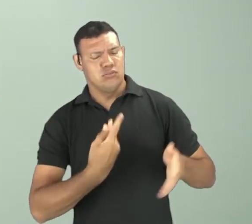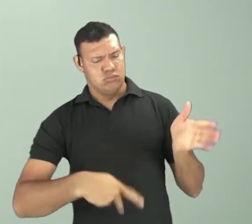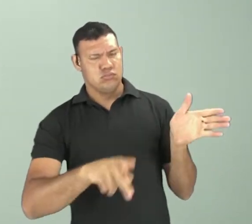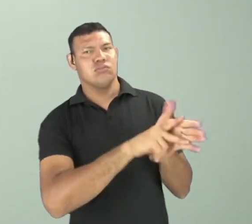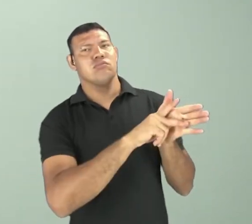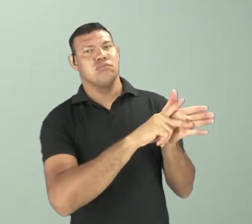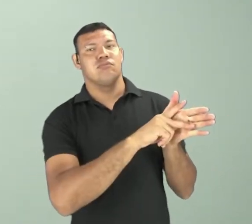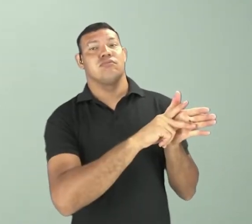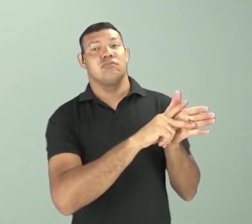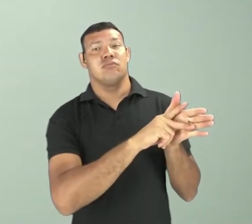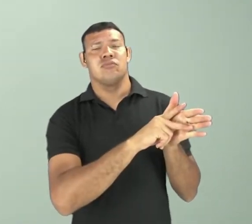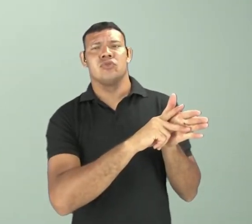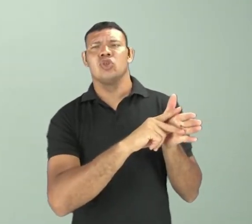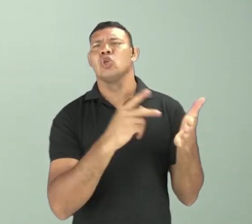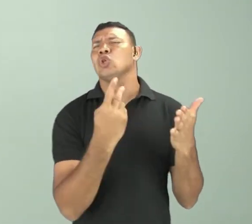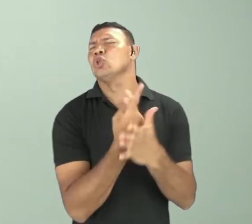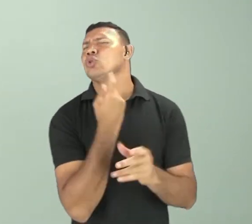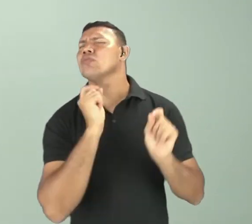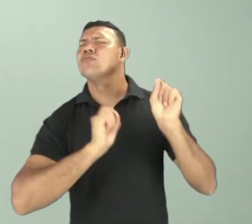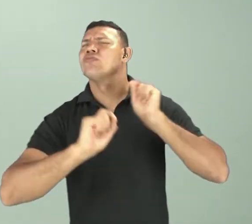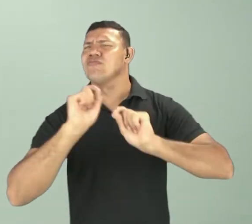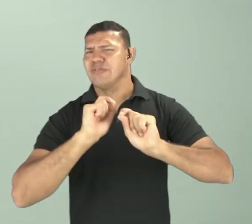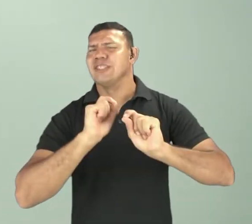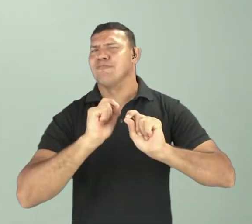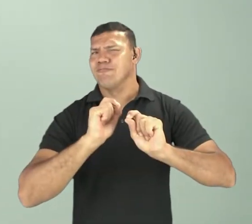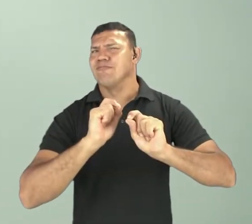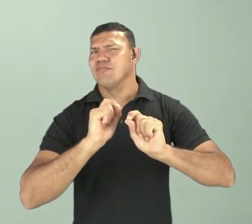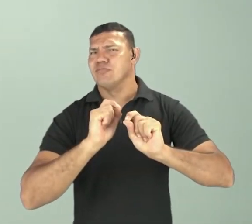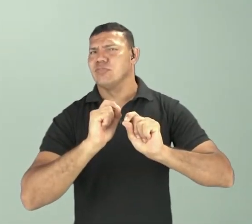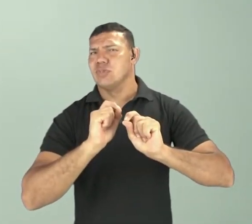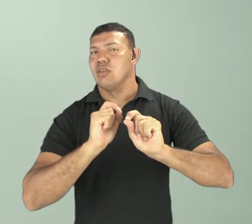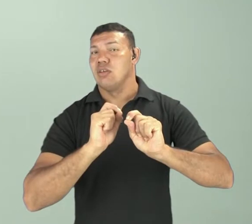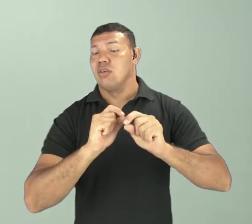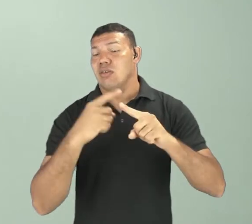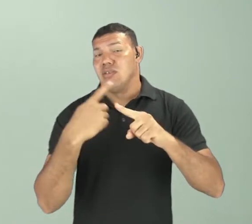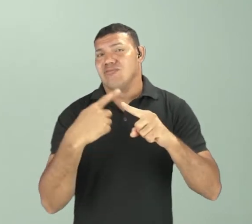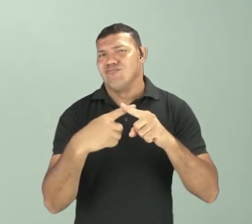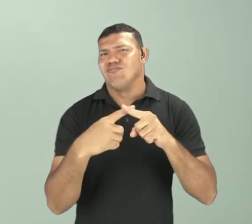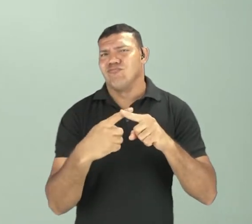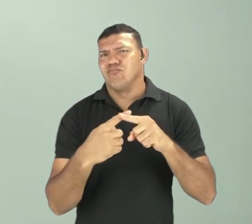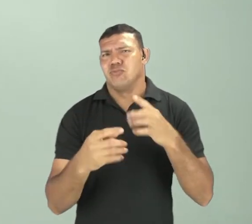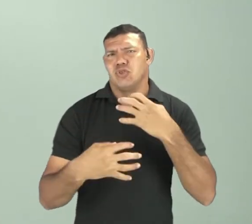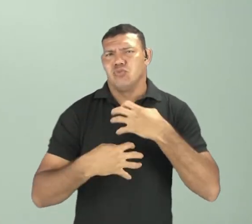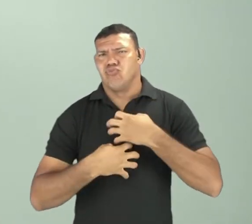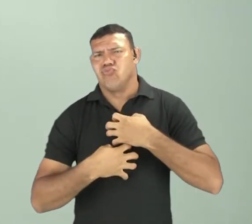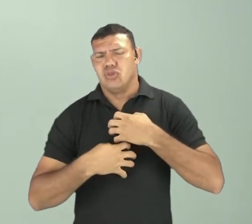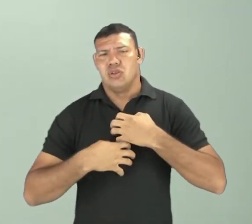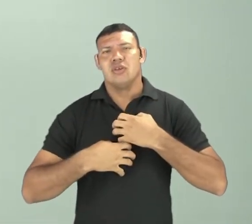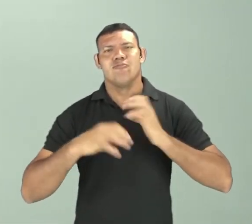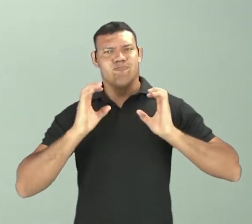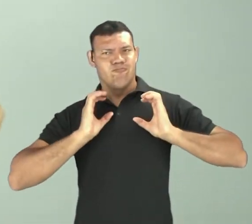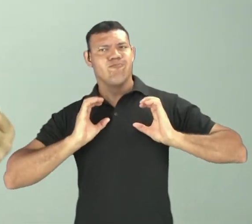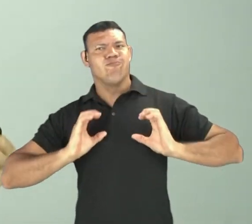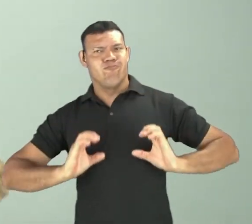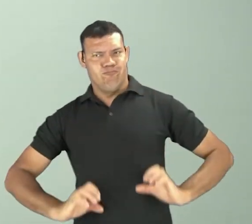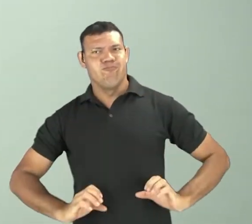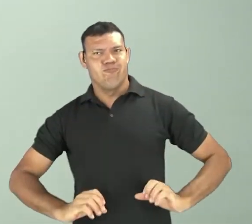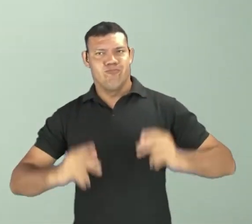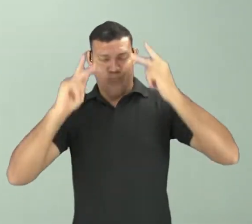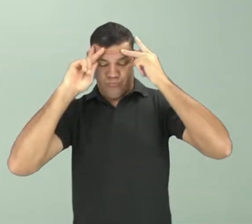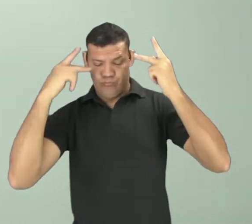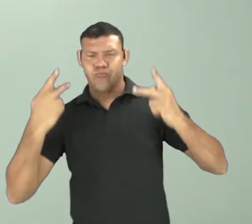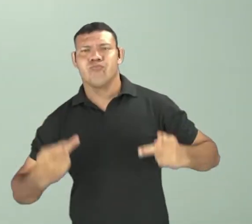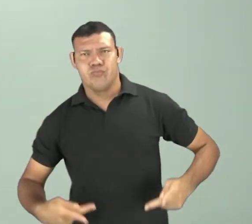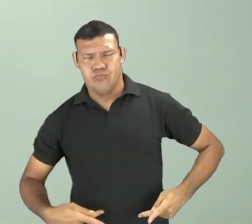Só que o que acontece? Através das nossas ações, através do comportamento